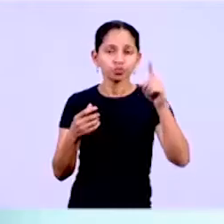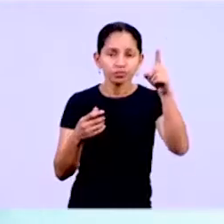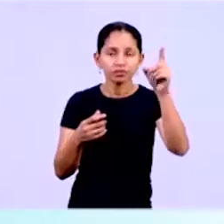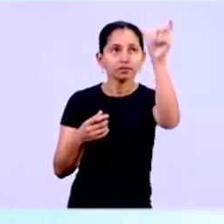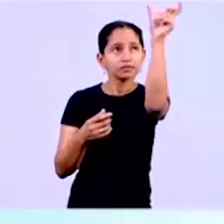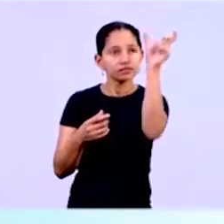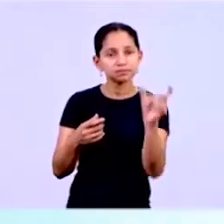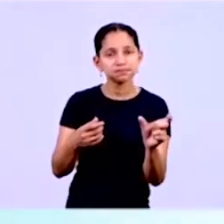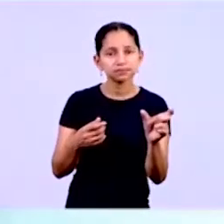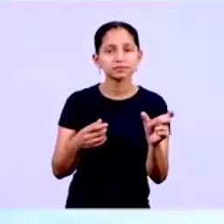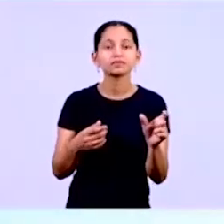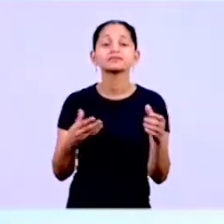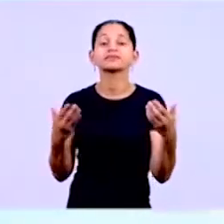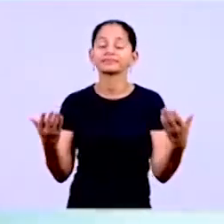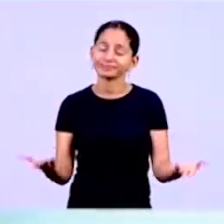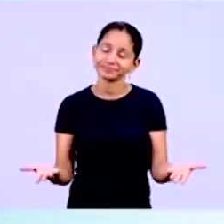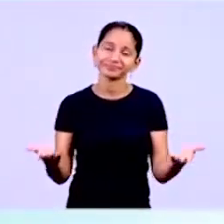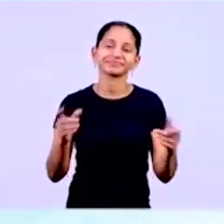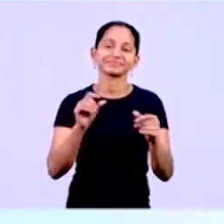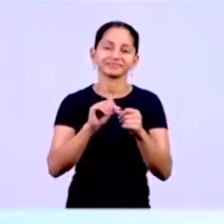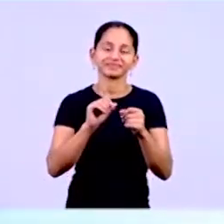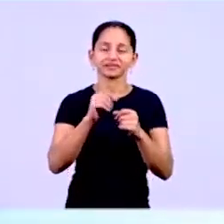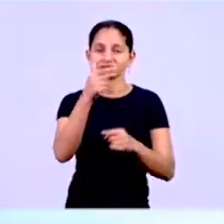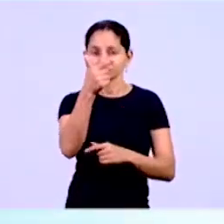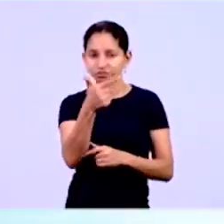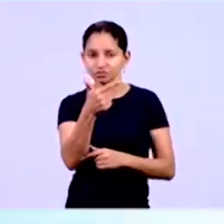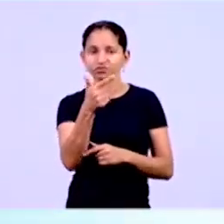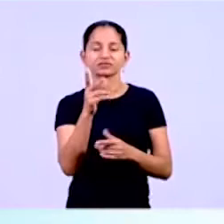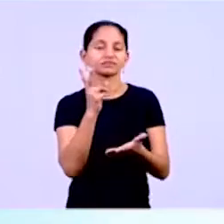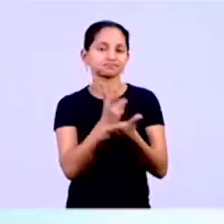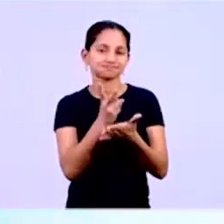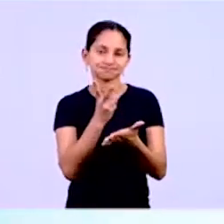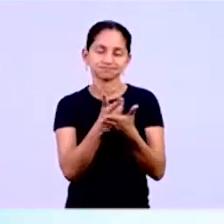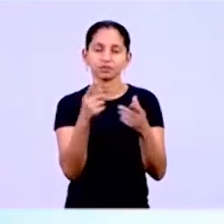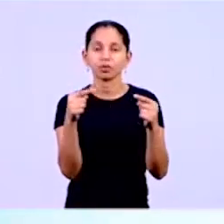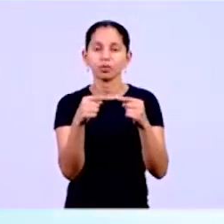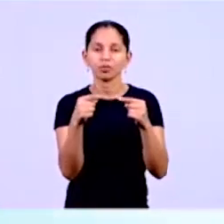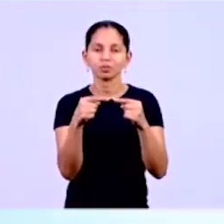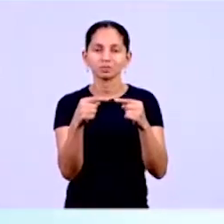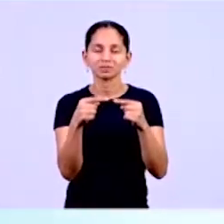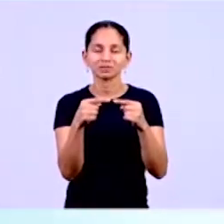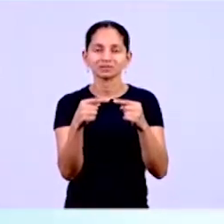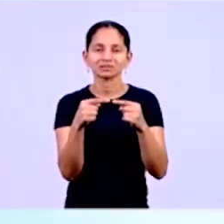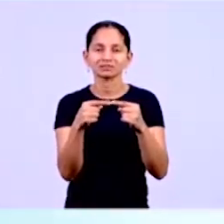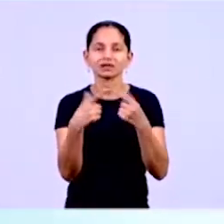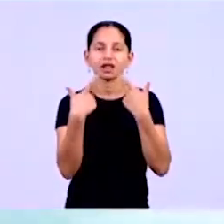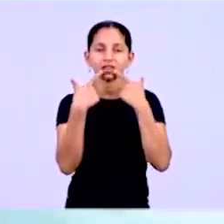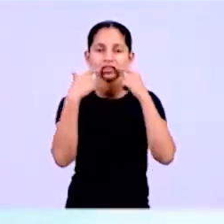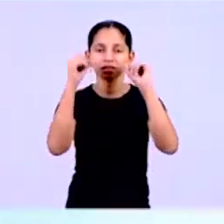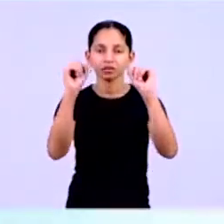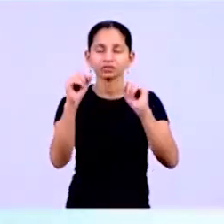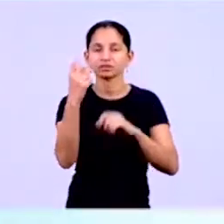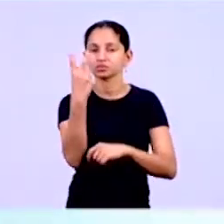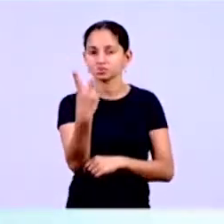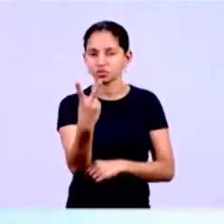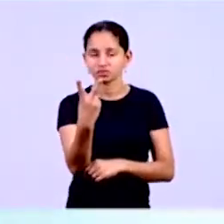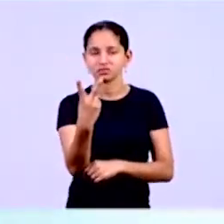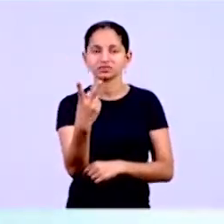nossa base 2, né? Então 256, 512 e 1024. Então, como é uma linguagem binária, a gente